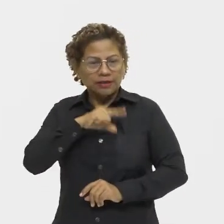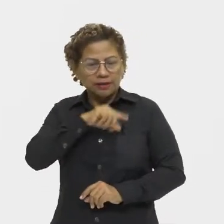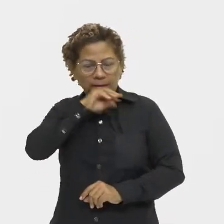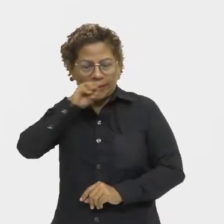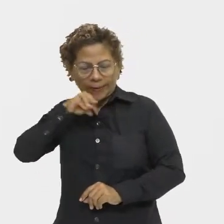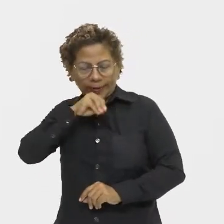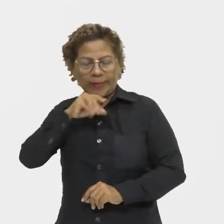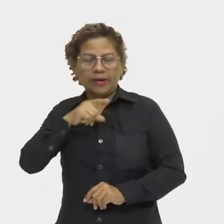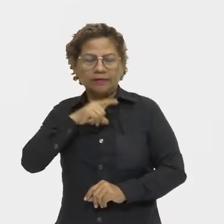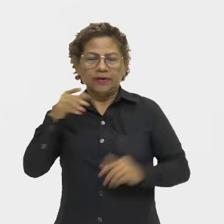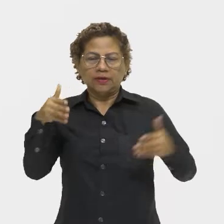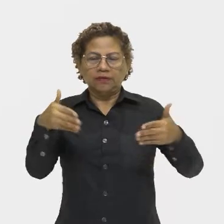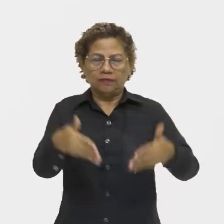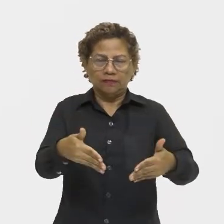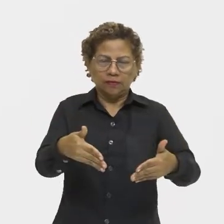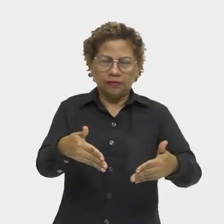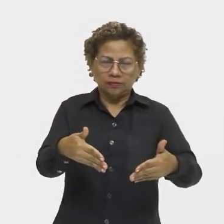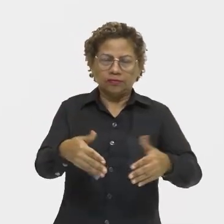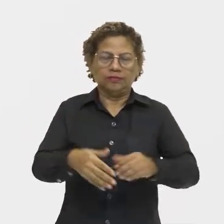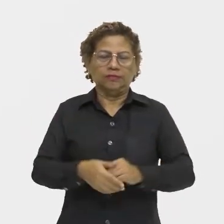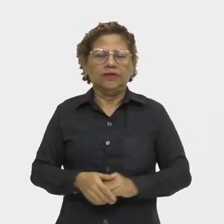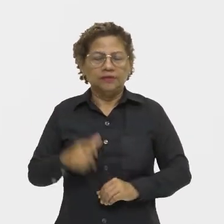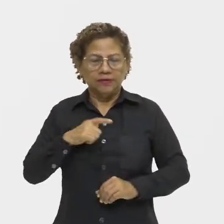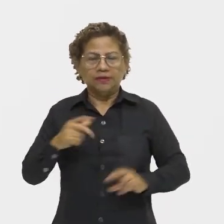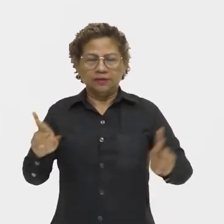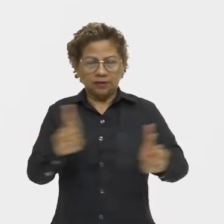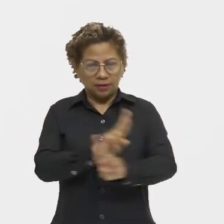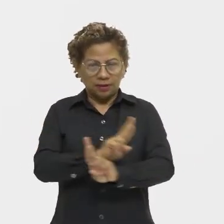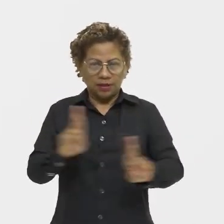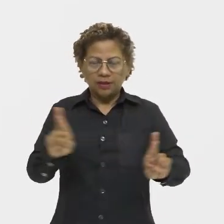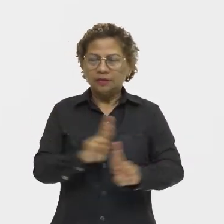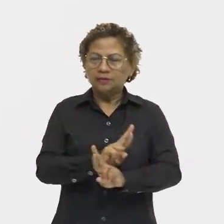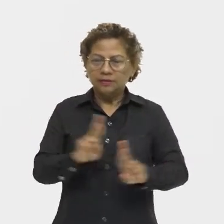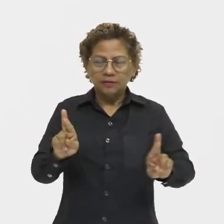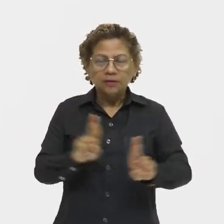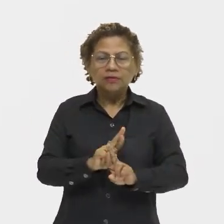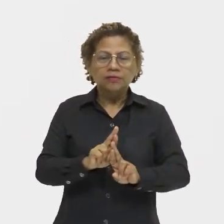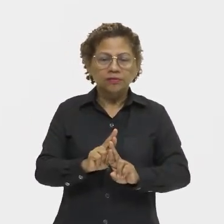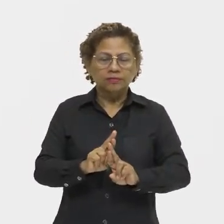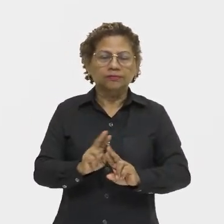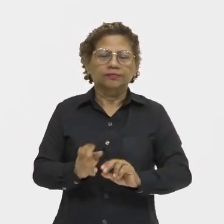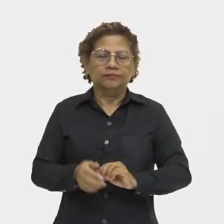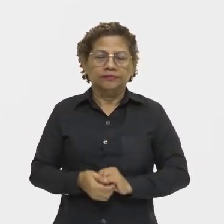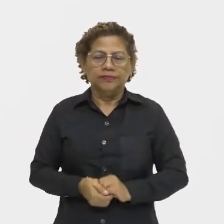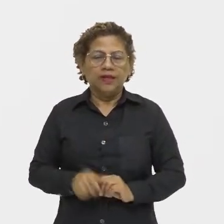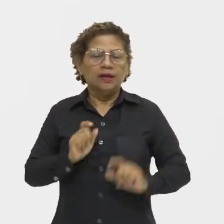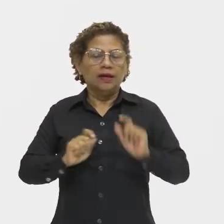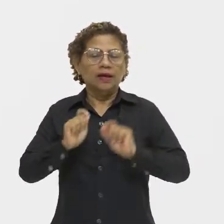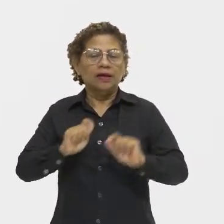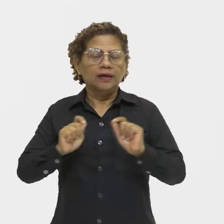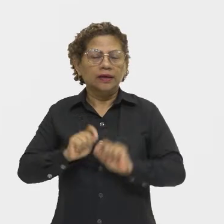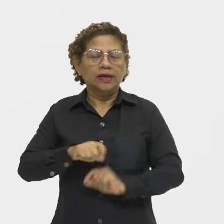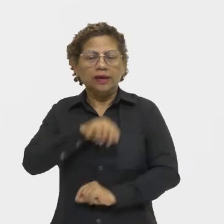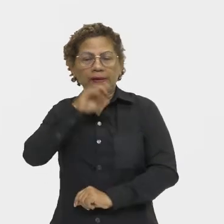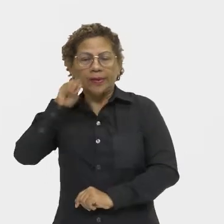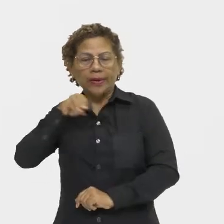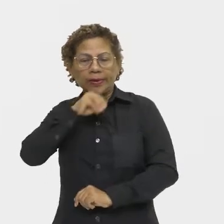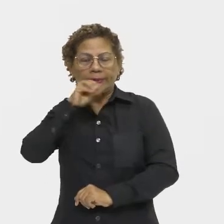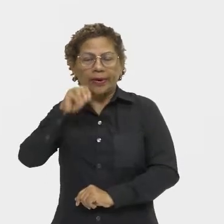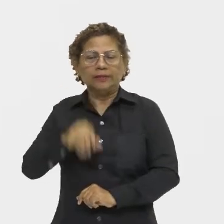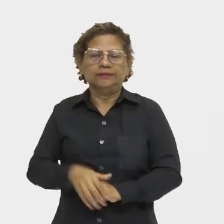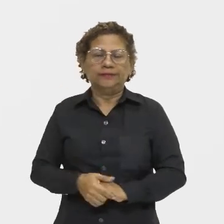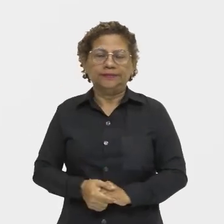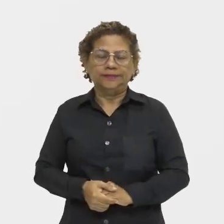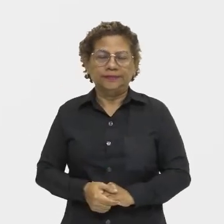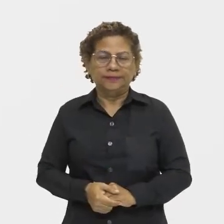um foco e esse foco vai estar direcionado ao falante, né? Então, nós podemos